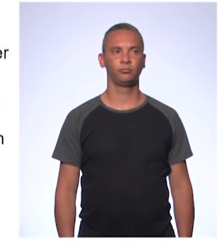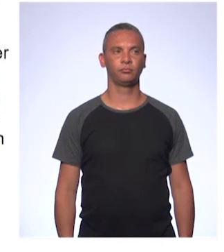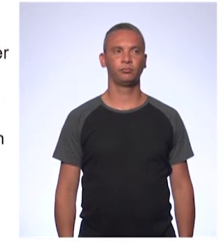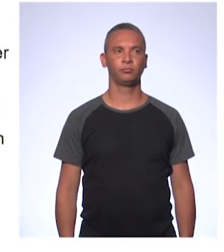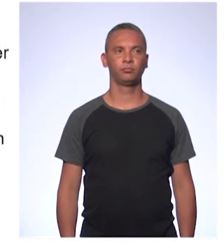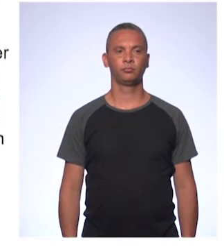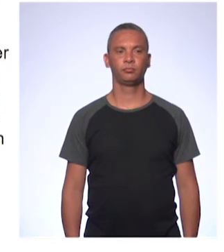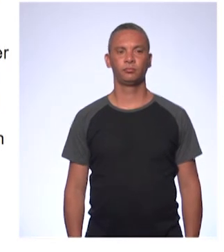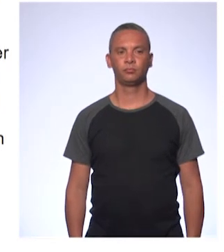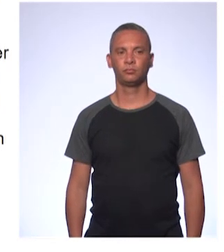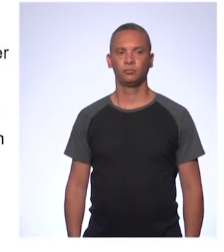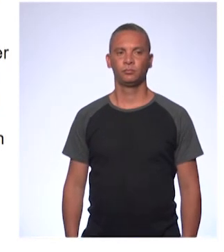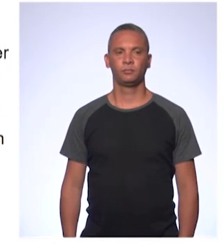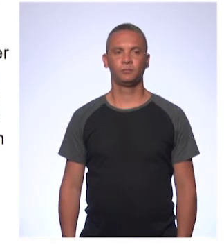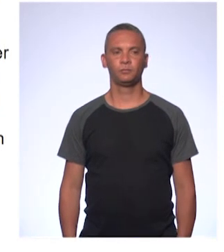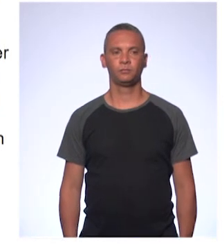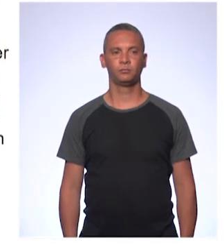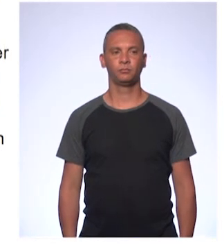Te